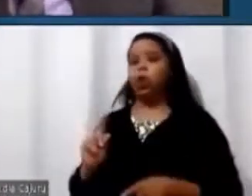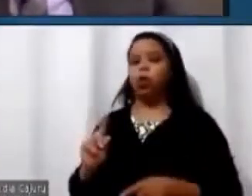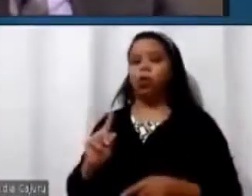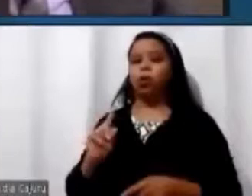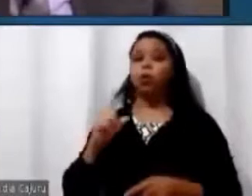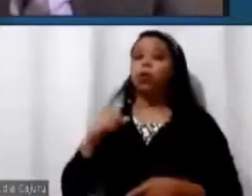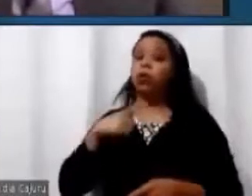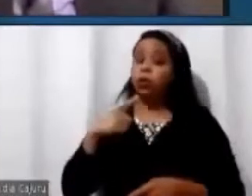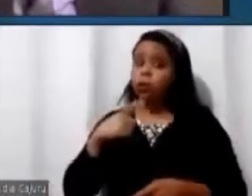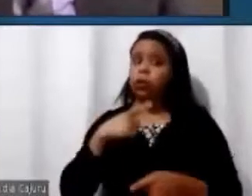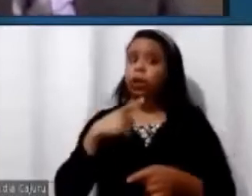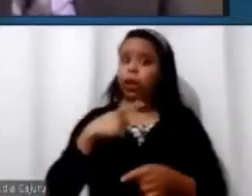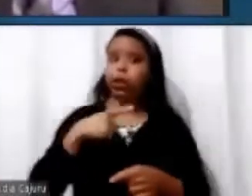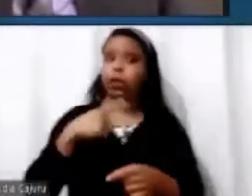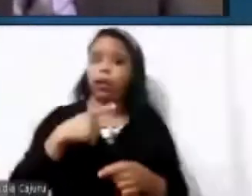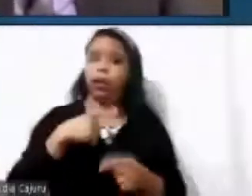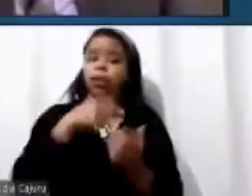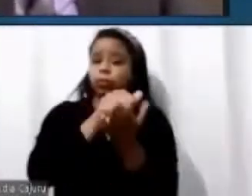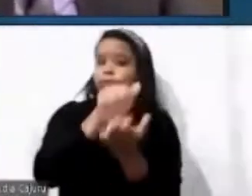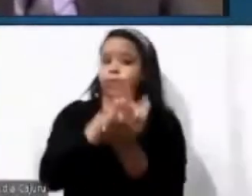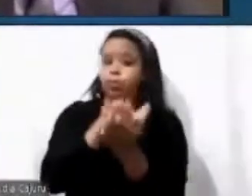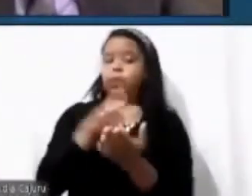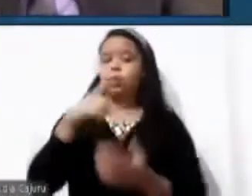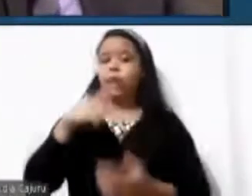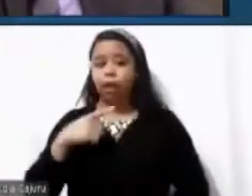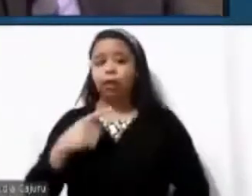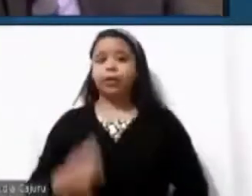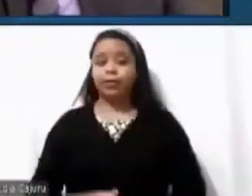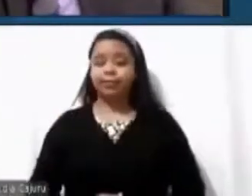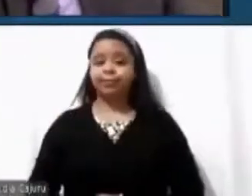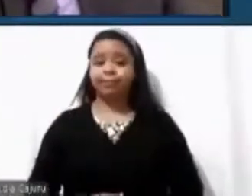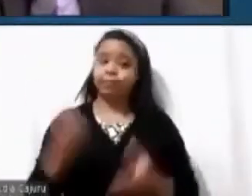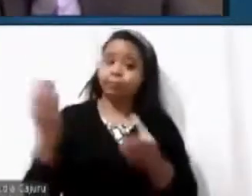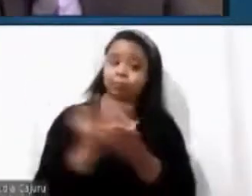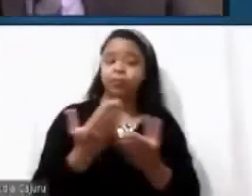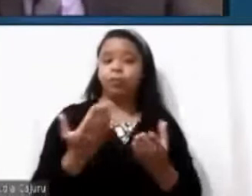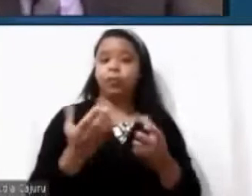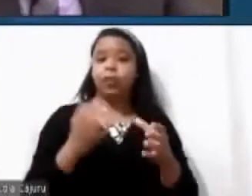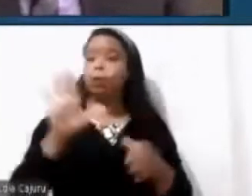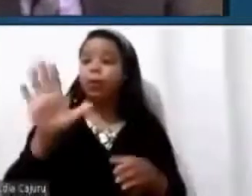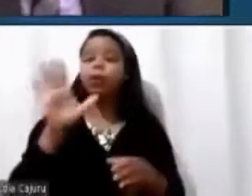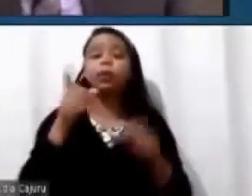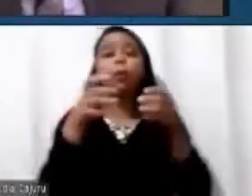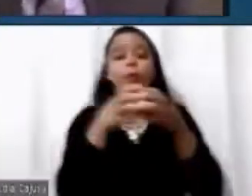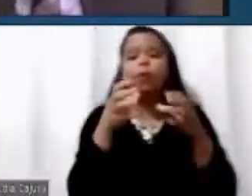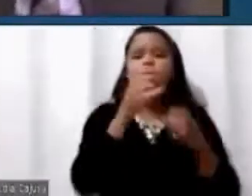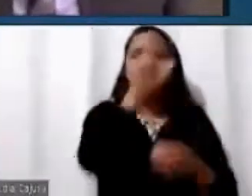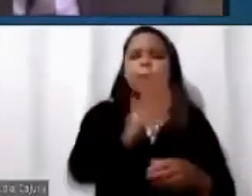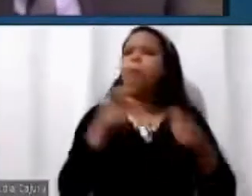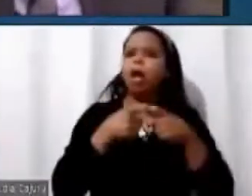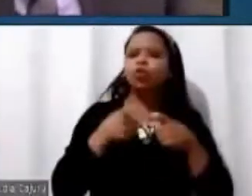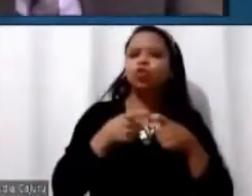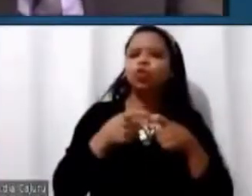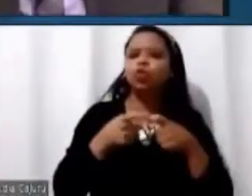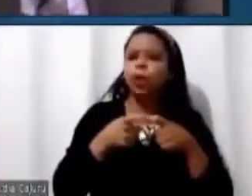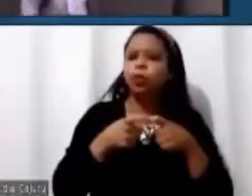Mas o ponto é a recusa imotivada. Ou seja, o médico pode recusar? Pode, mas ele terá que motivar. E